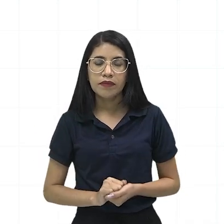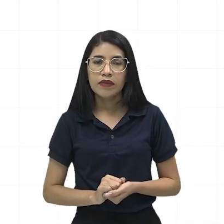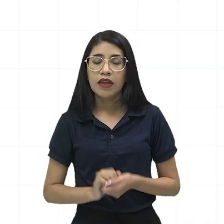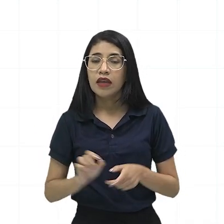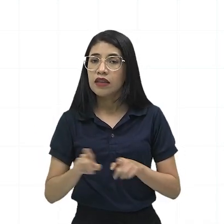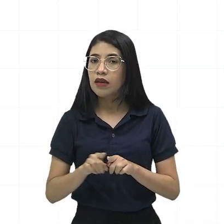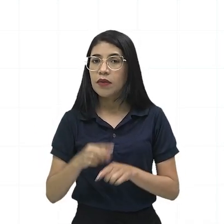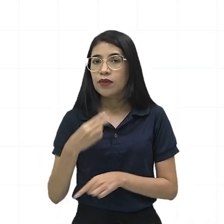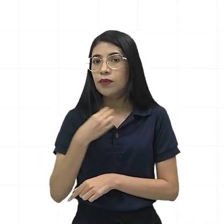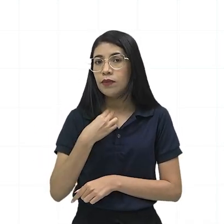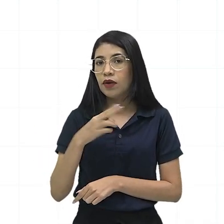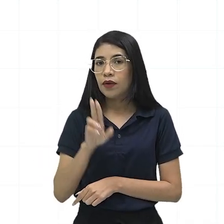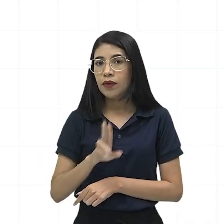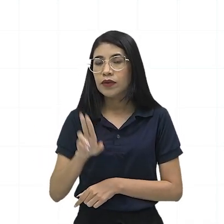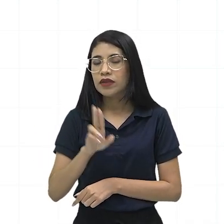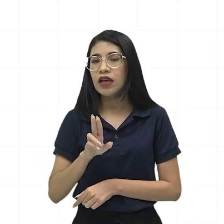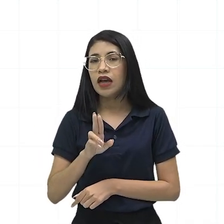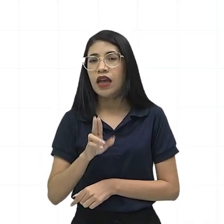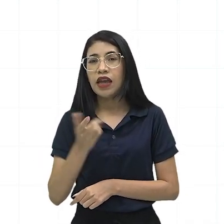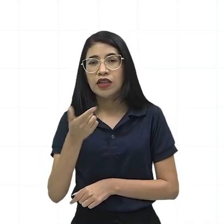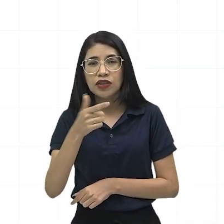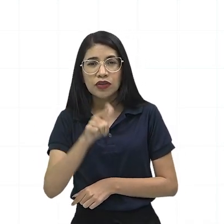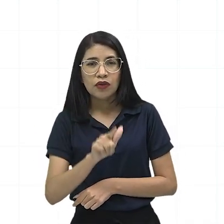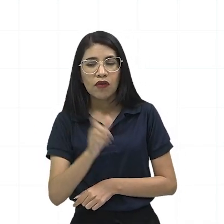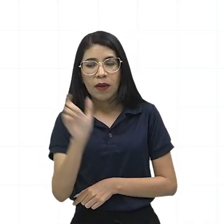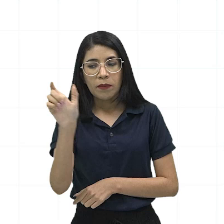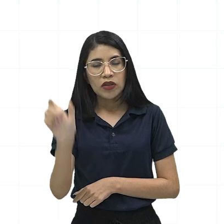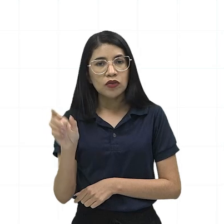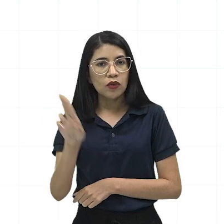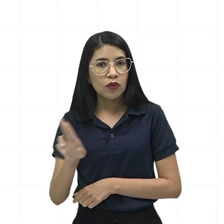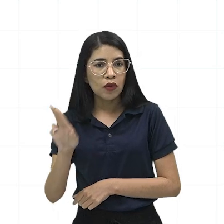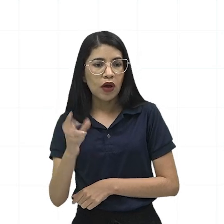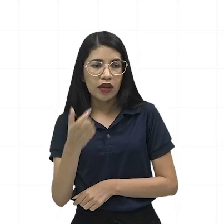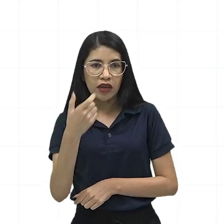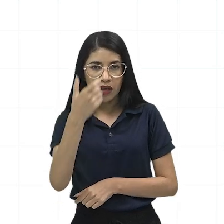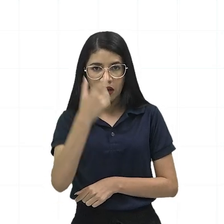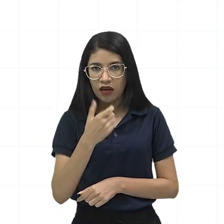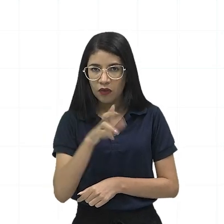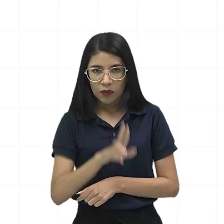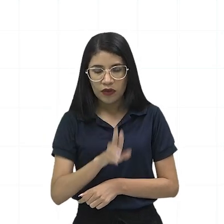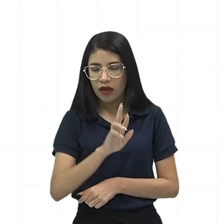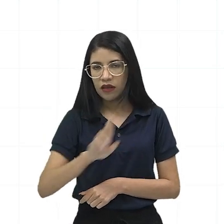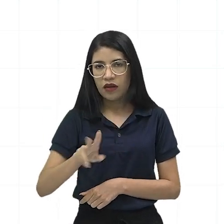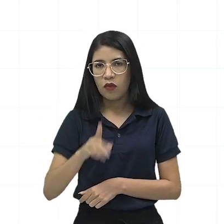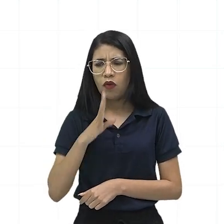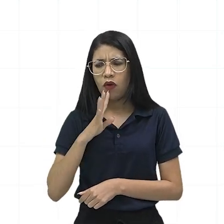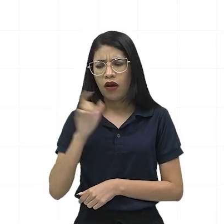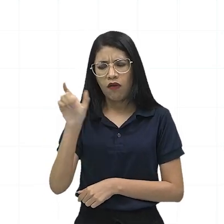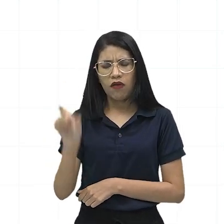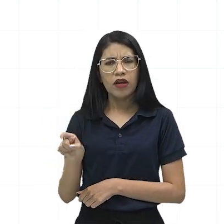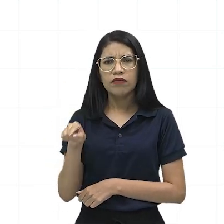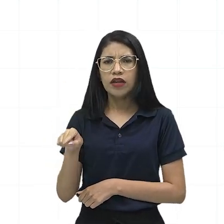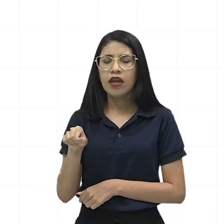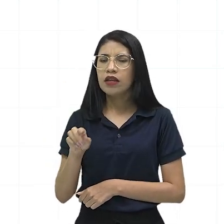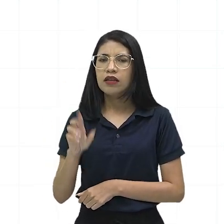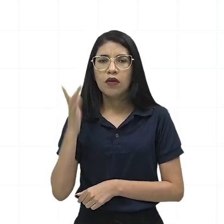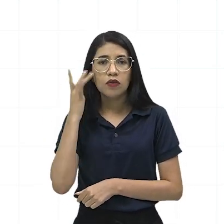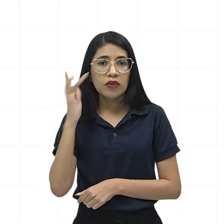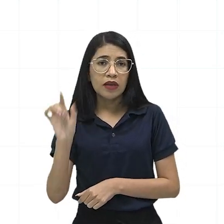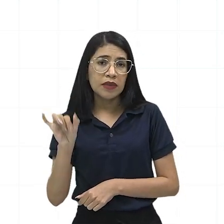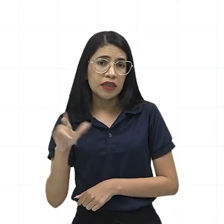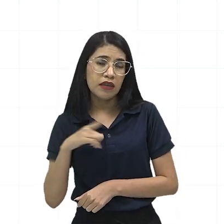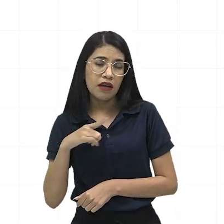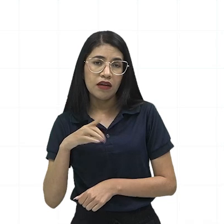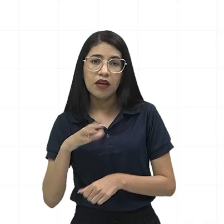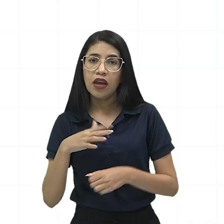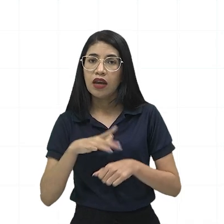não pode utilizar uma que já foi utilizada por outra pessoa, mesmo que você conheça essa pessoa, porque você não sabe se ela